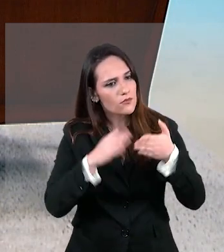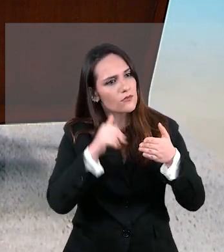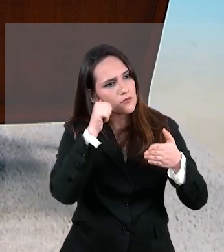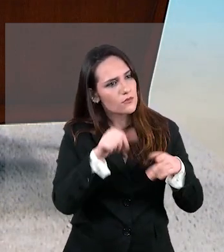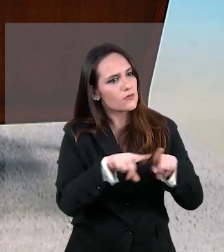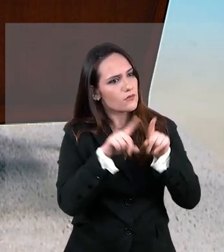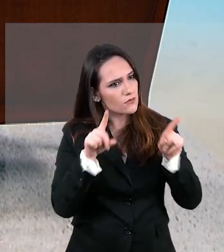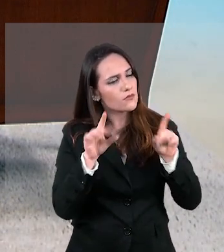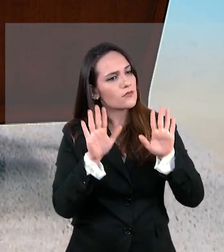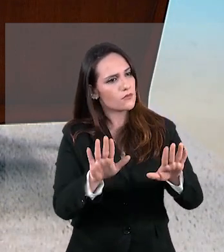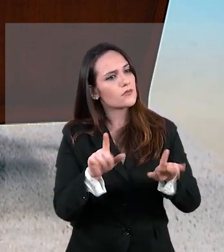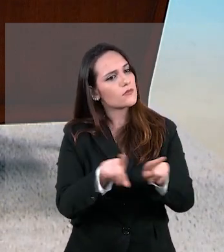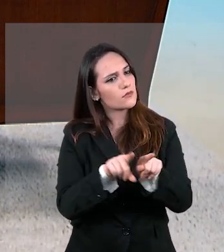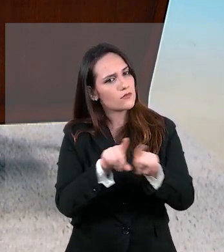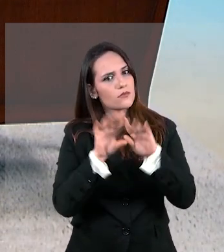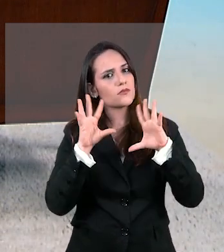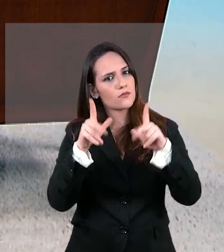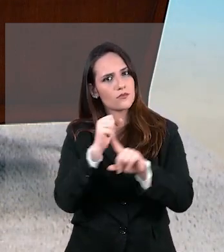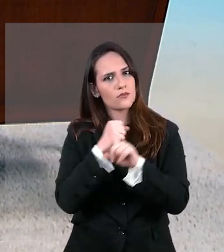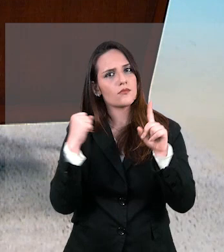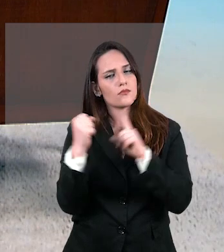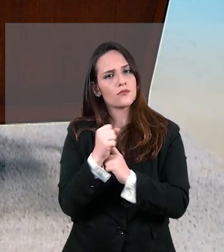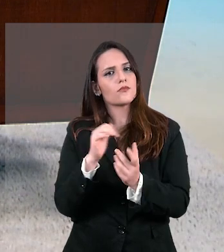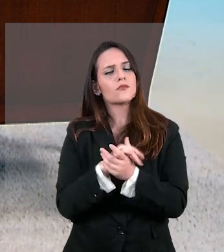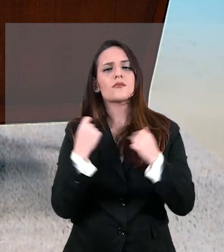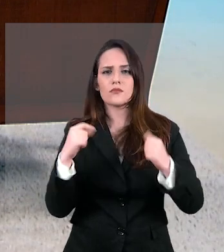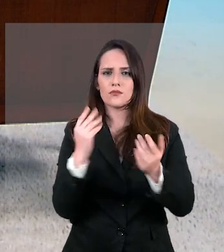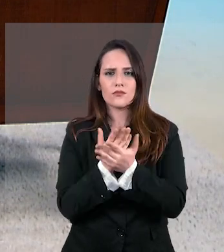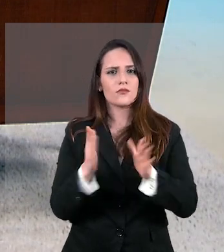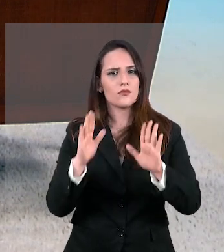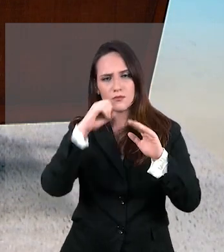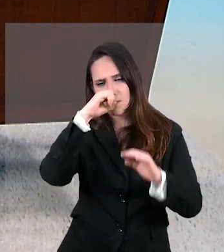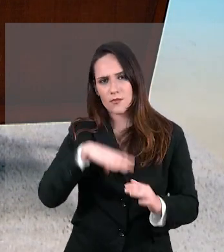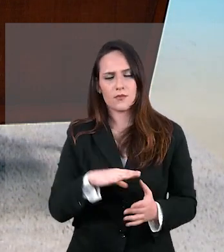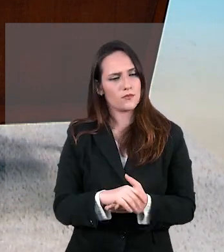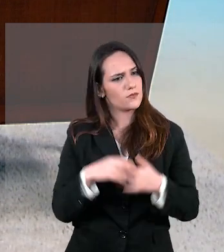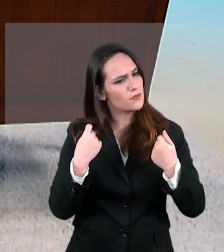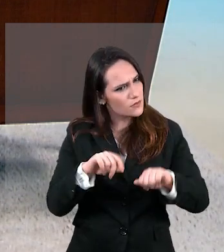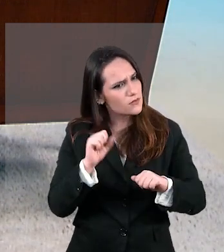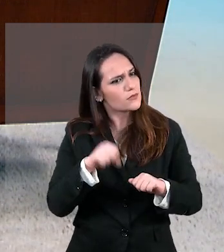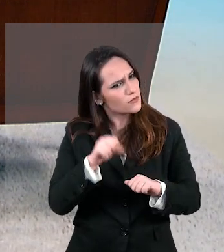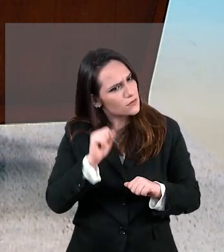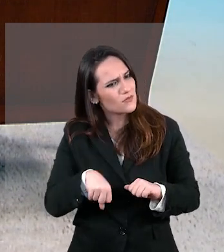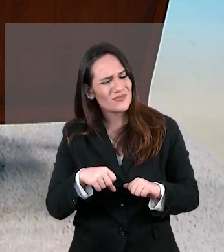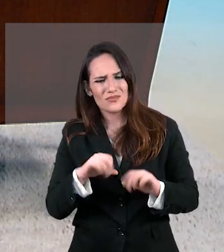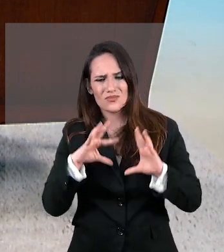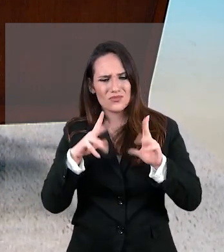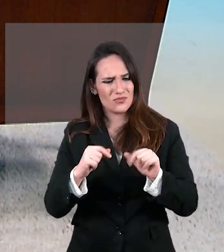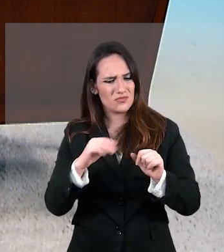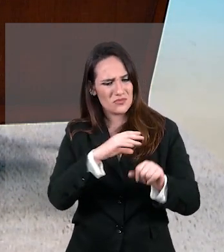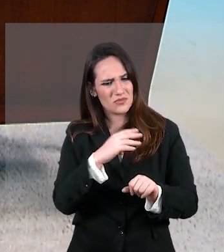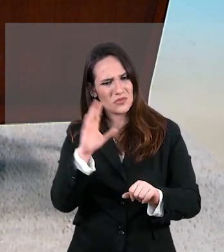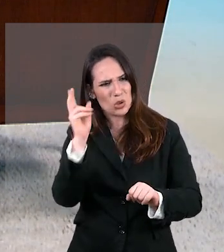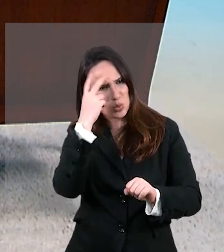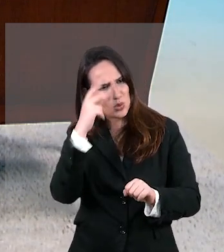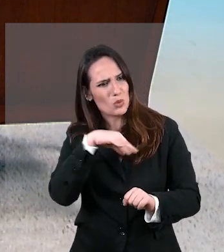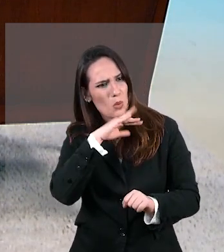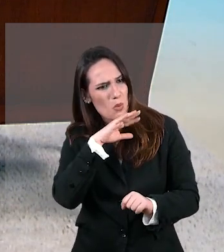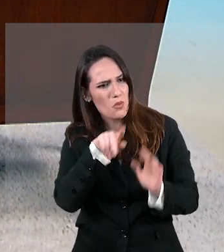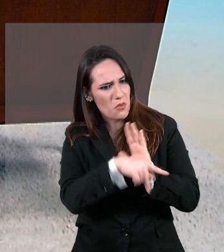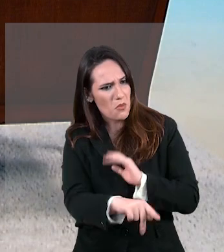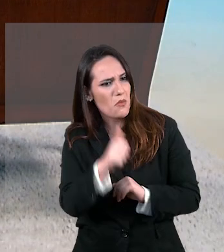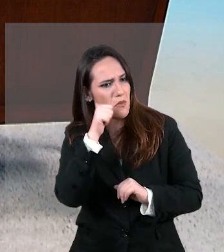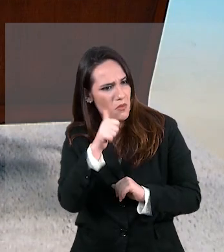foco nas mulheres, mas eu acredito que seja na sociedade como um todo, justamente para quebrar esse ciclo de violência, para quebrar essa cultura